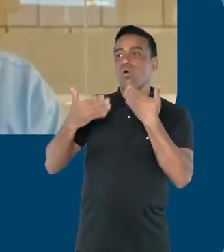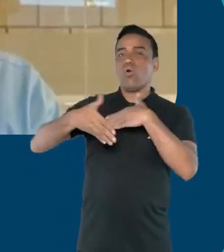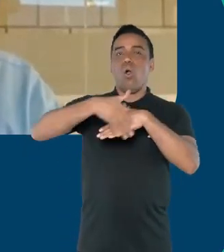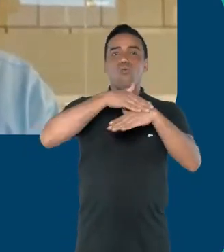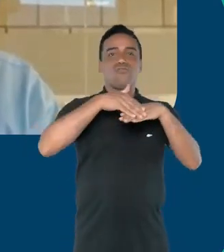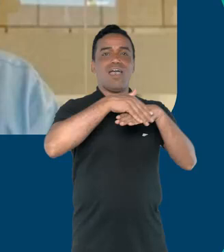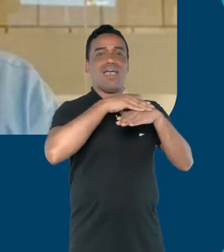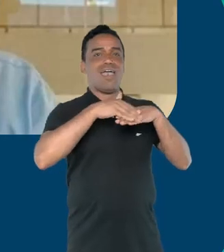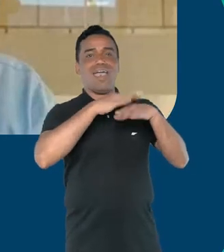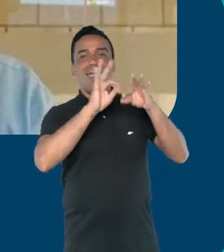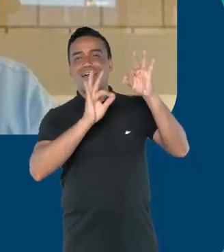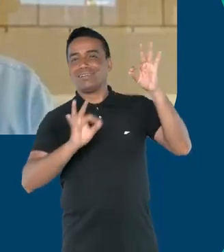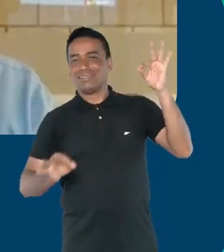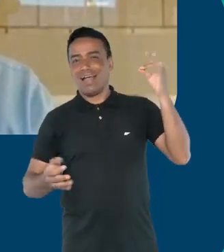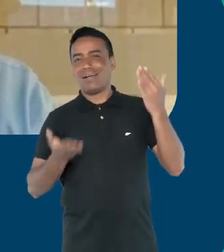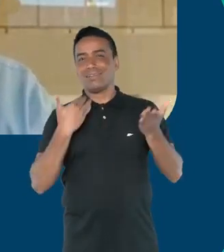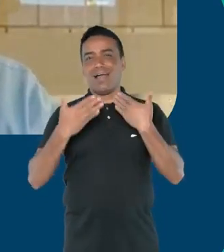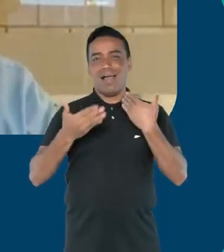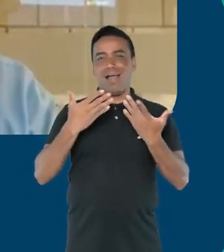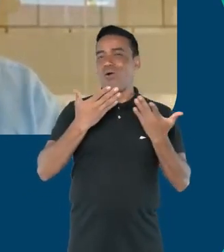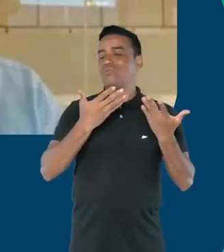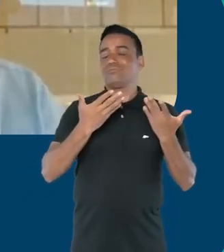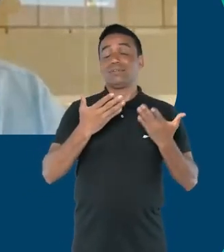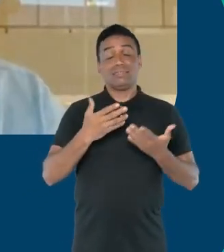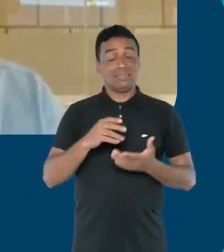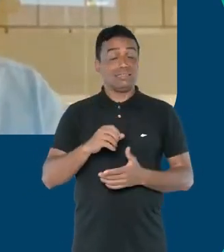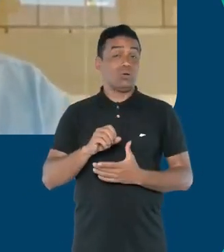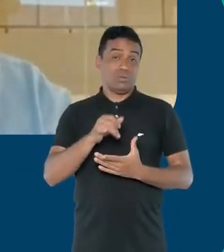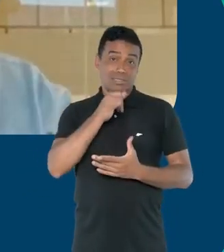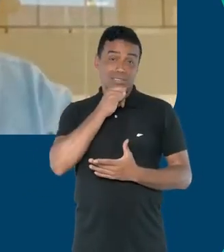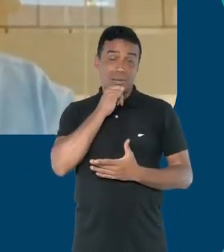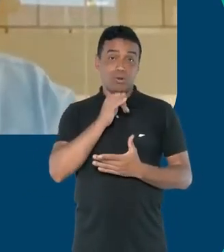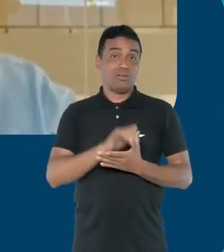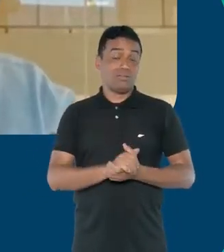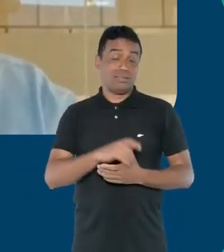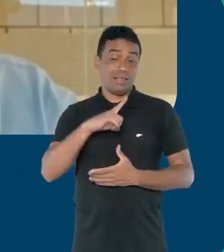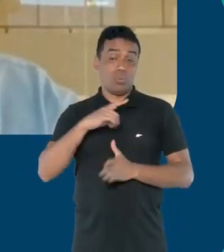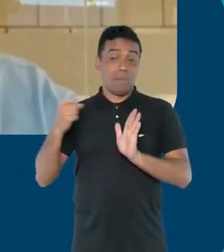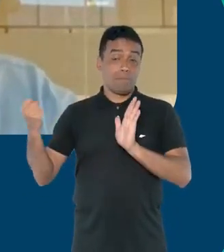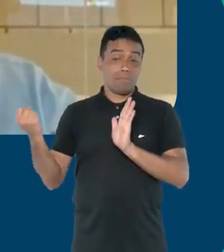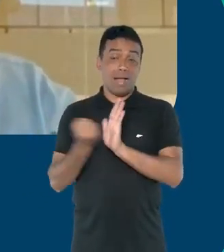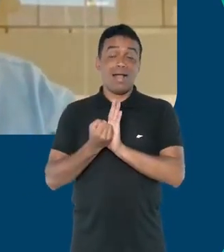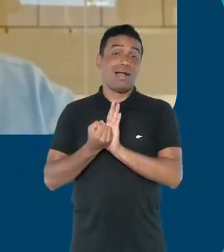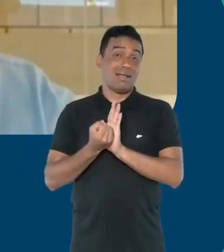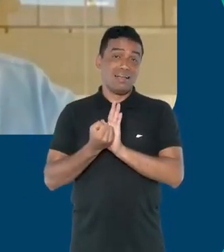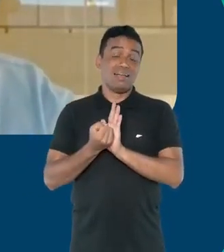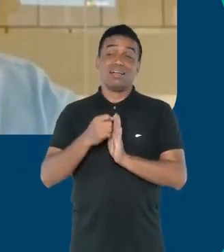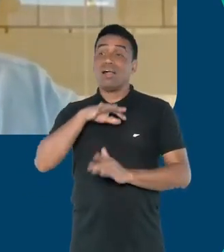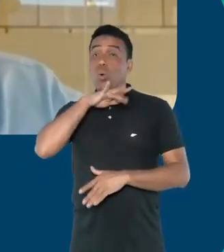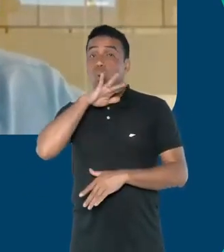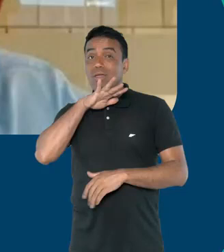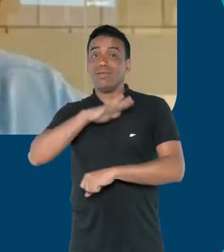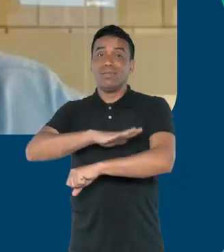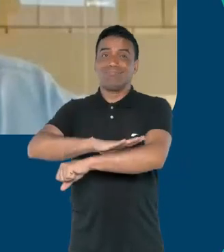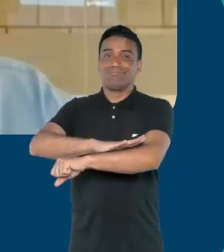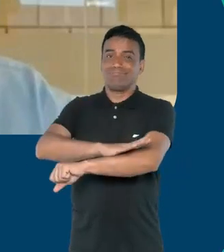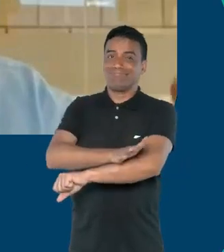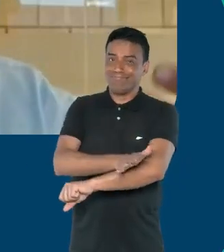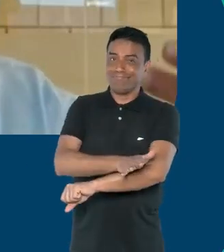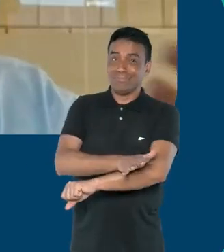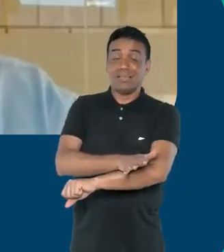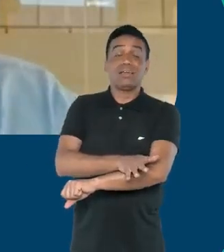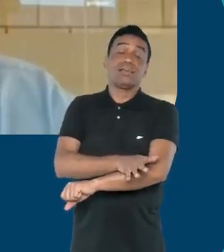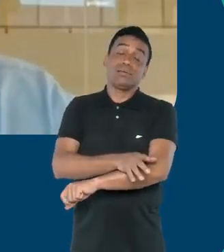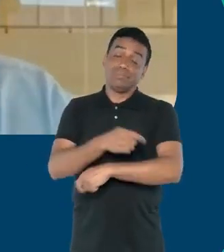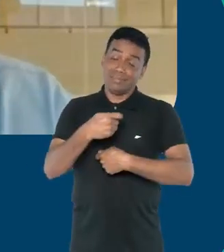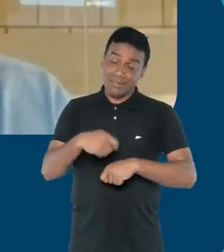da conversação. Tanto é que, se por um lado, né, ele deixou essa mancha, na minha opinião, indelével, sobre a